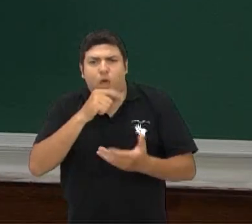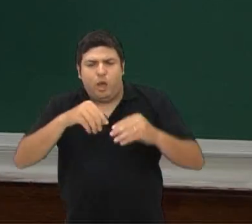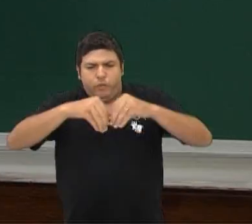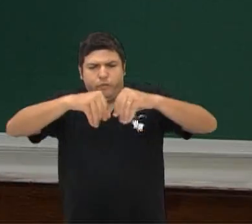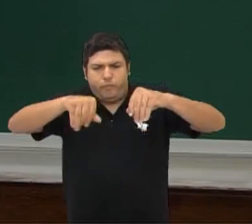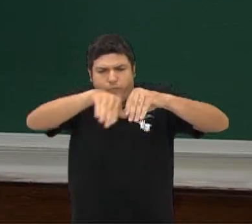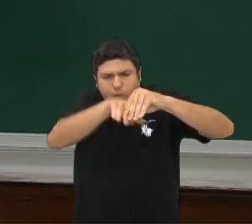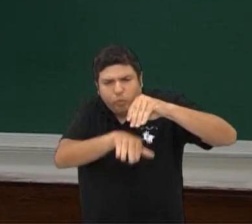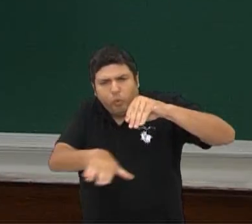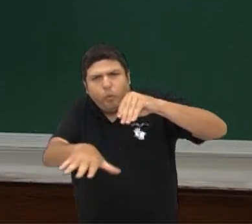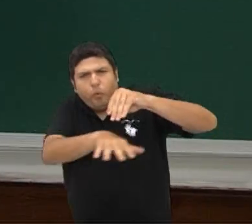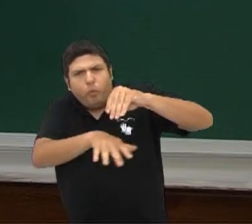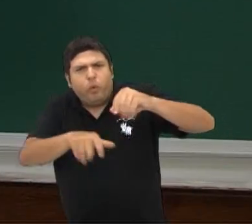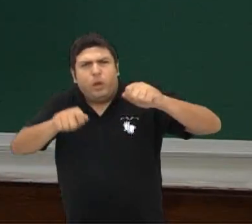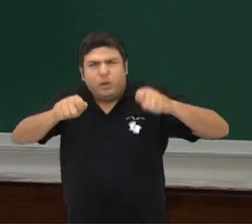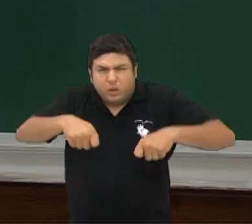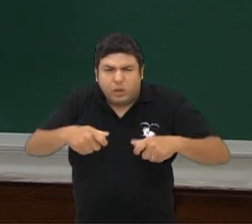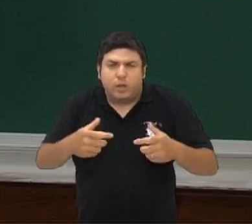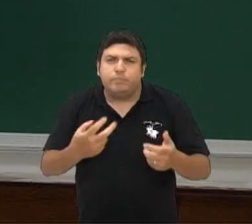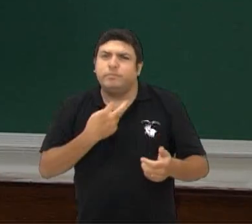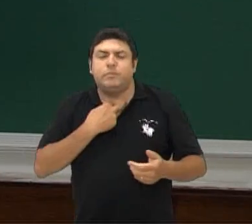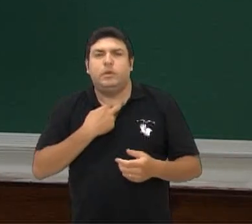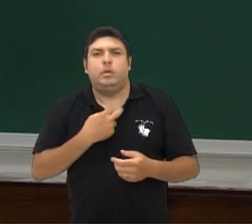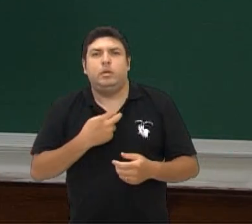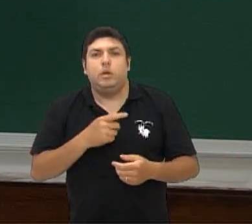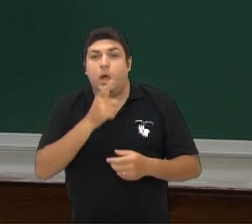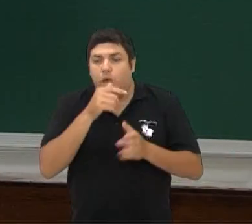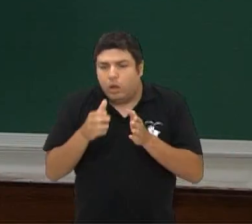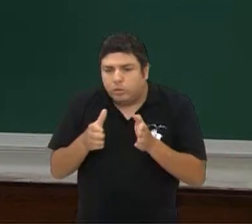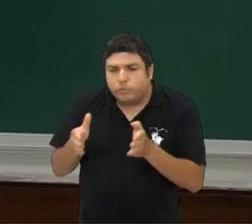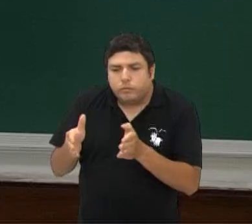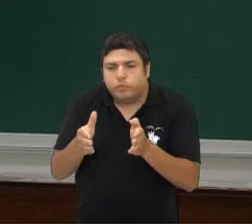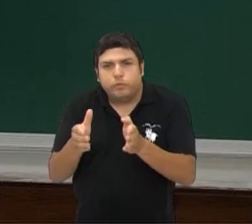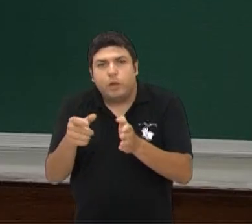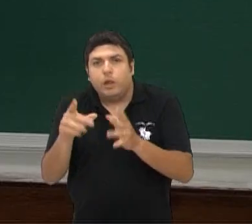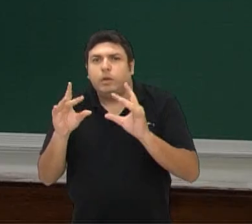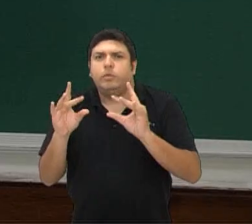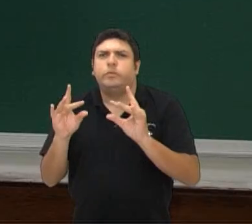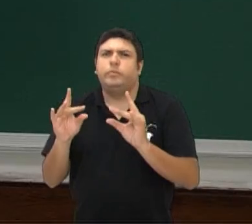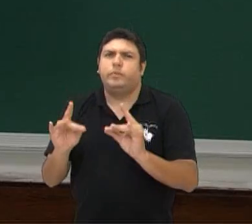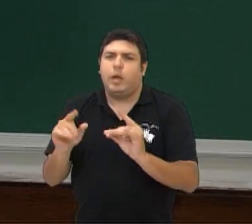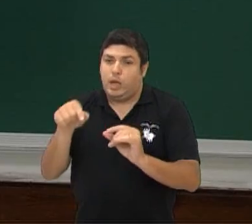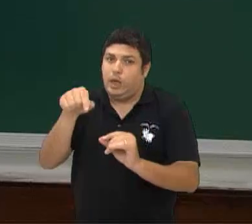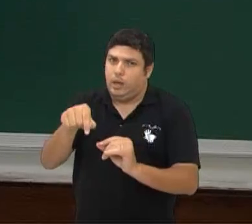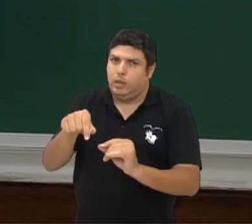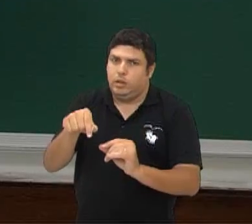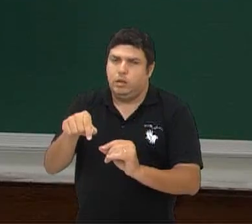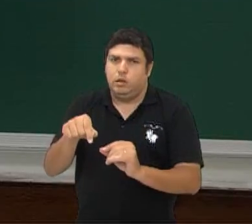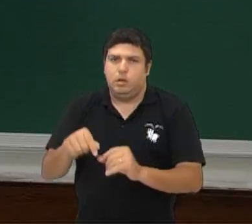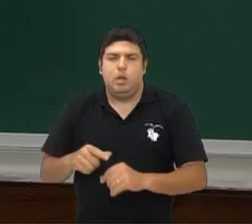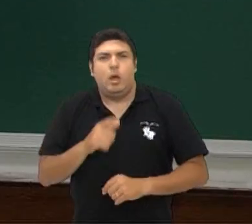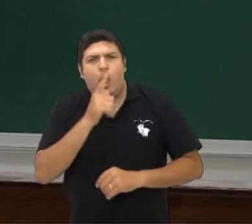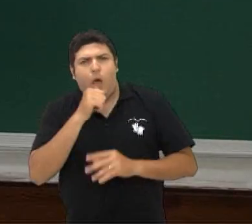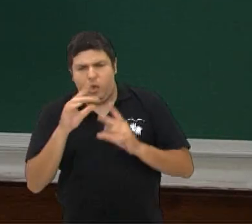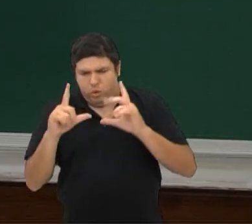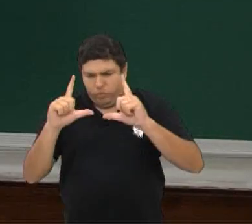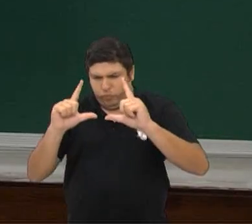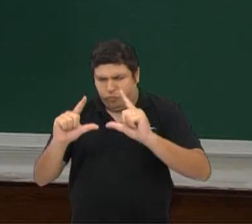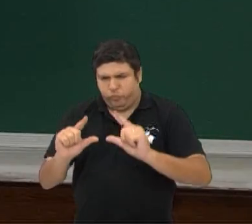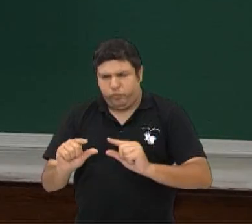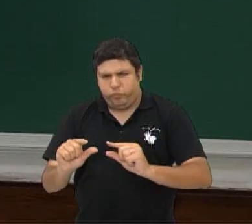rio, lago, e a gente está acabando com isso. Então, essa sim está acabando, mas não é a quantidade total. E ela está indo para onde se a quantidade total não